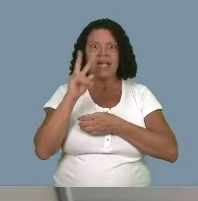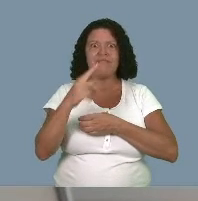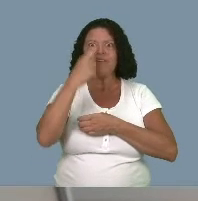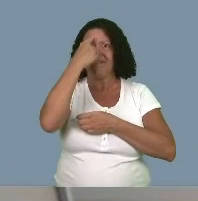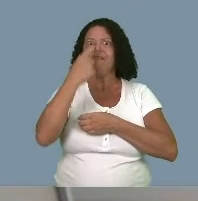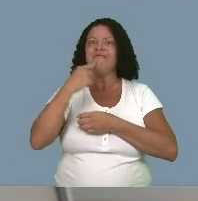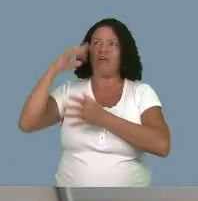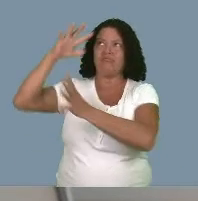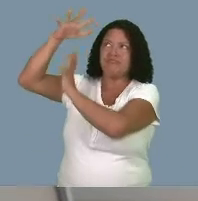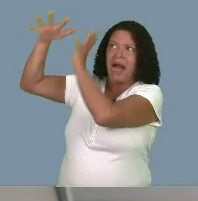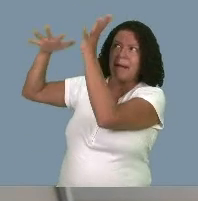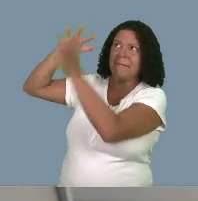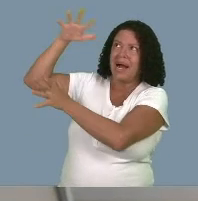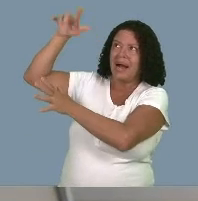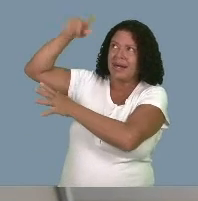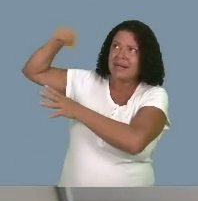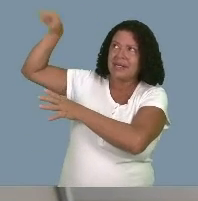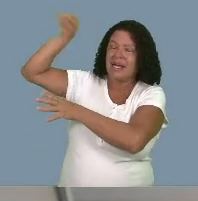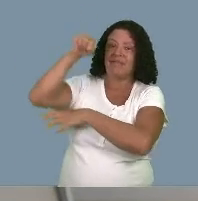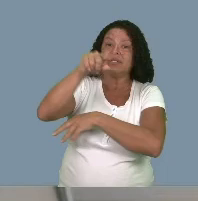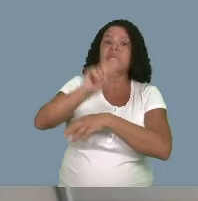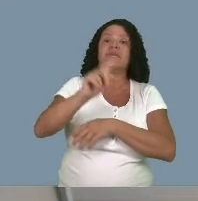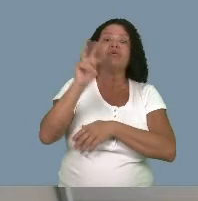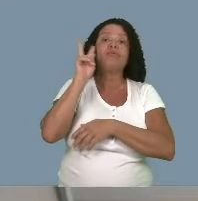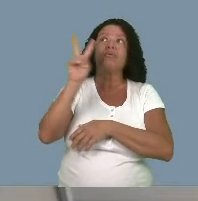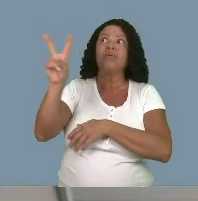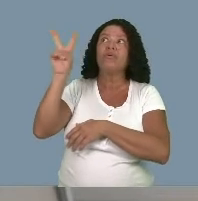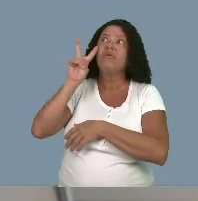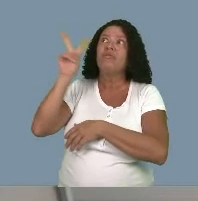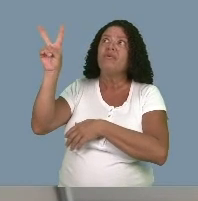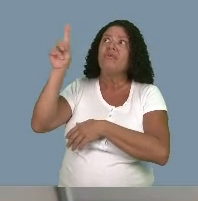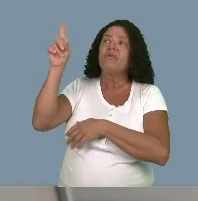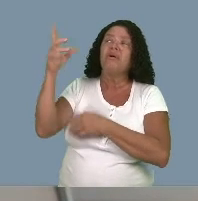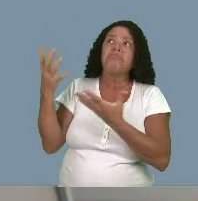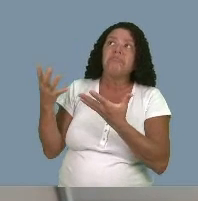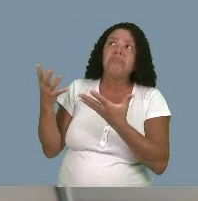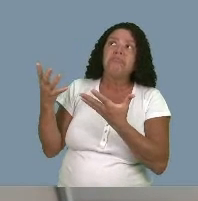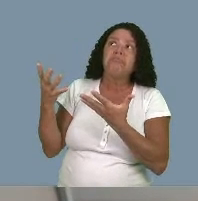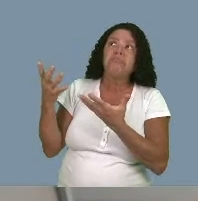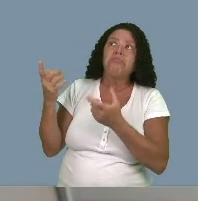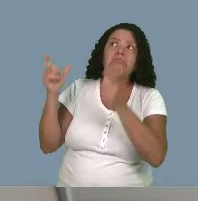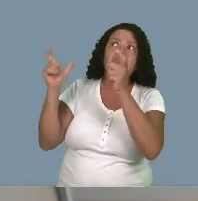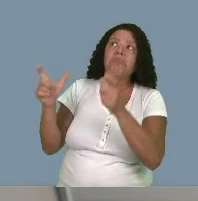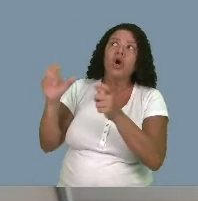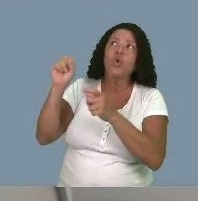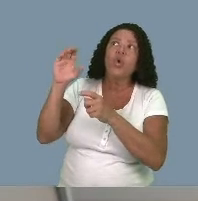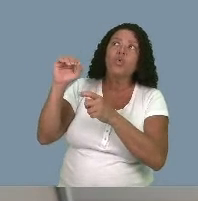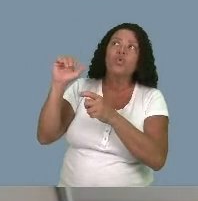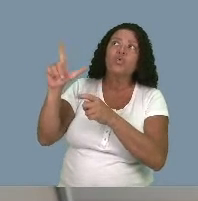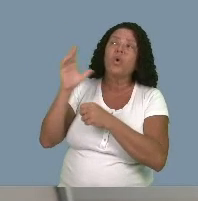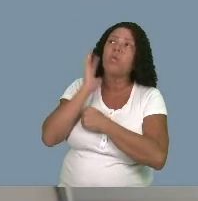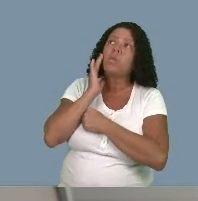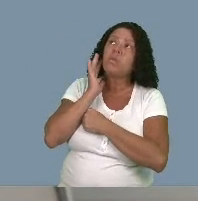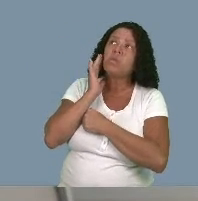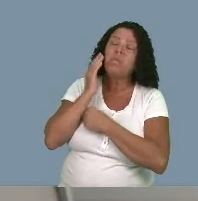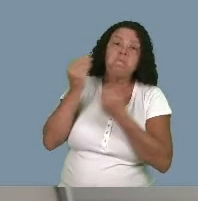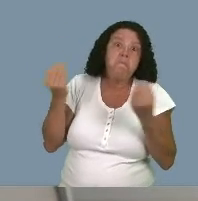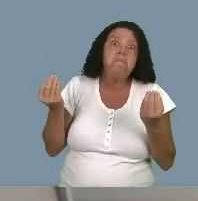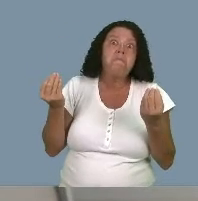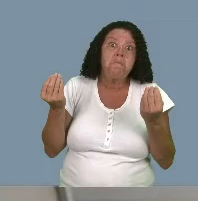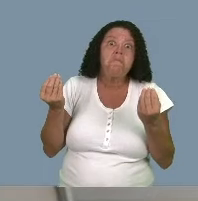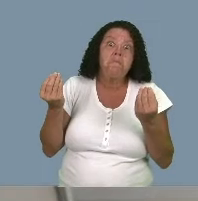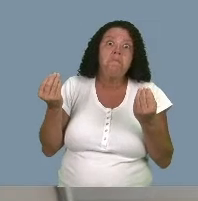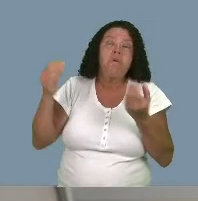Láctea, né, e não consegue enxergar nem exatamente aonde o Sol está, e muito menos o